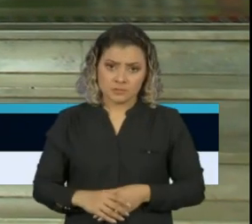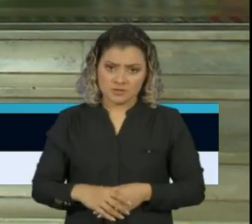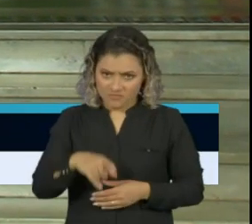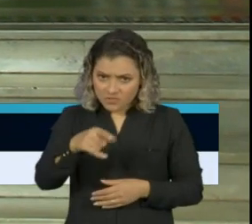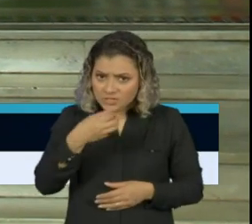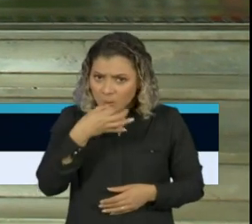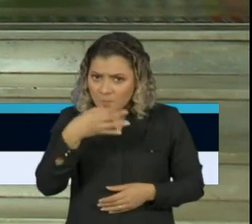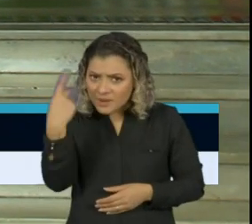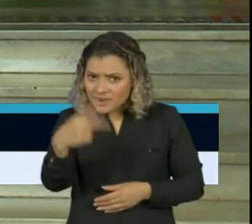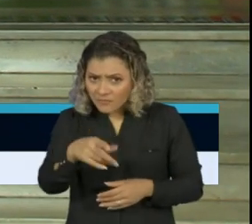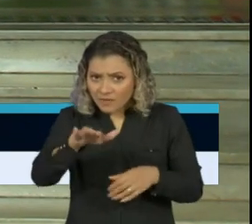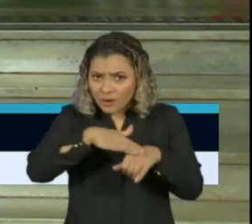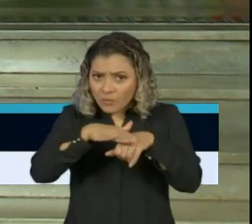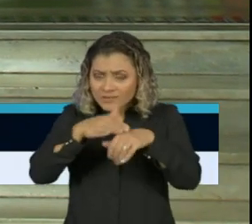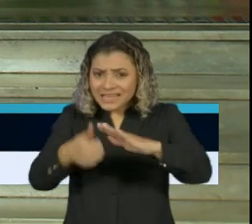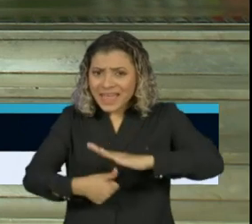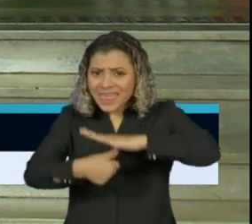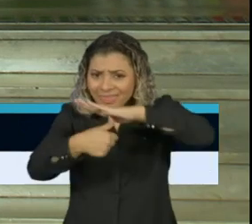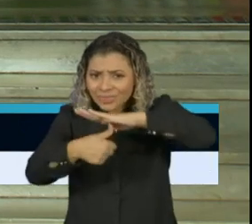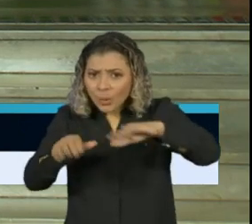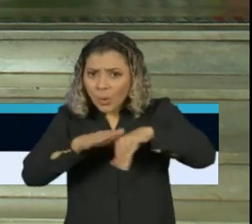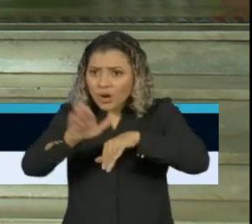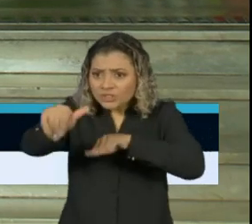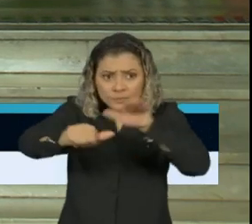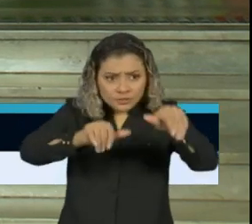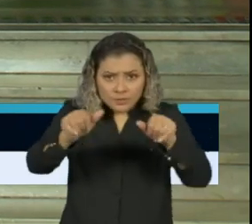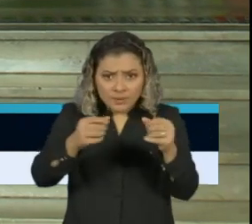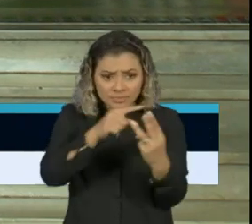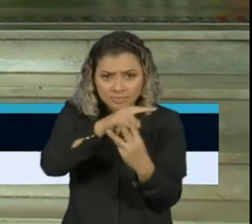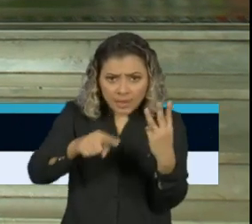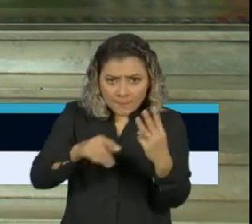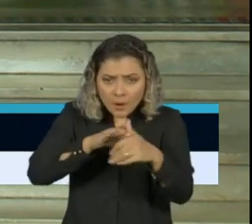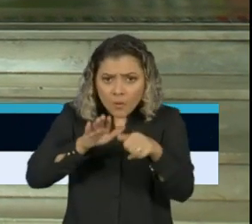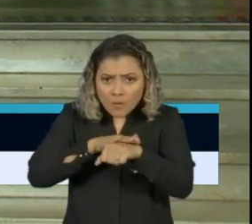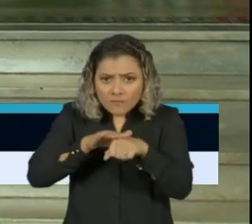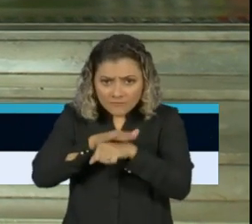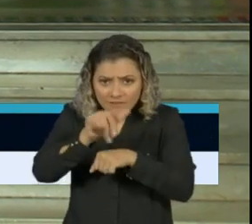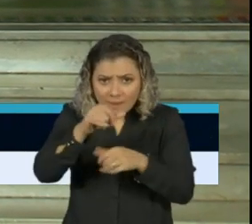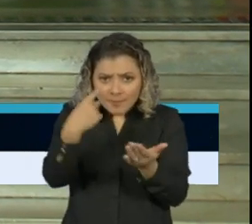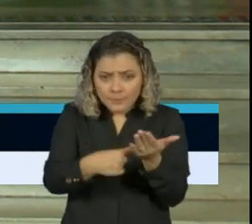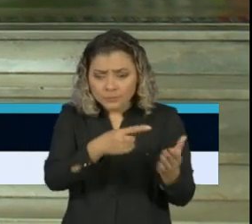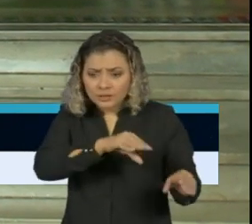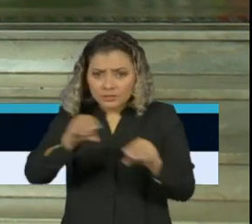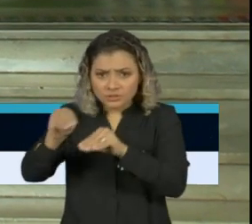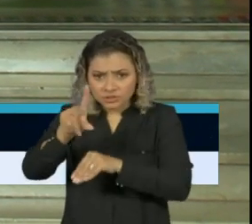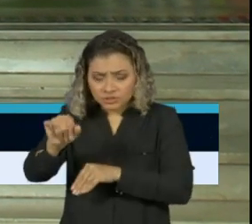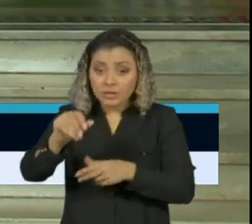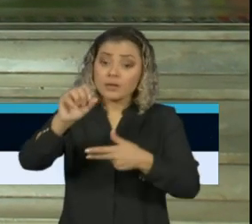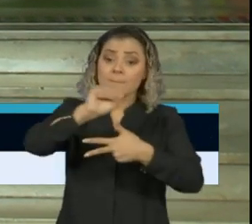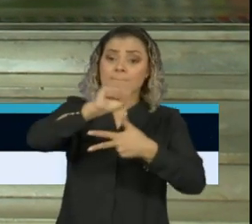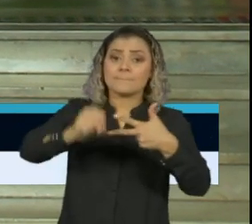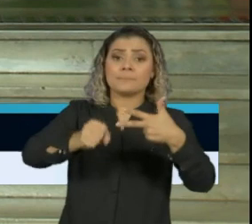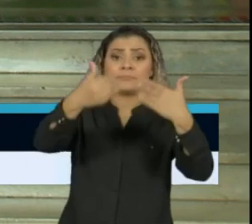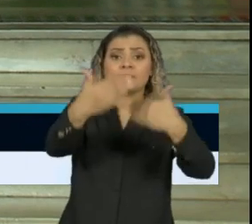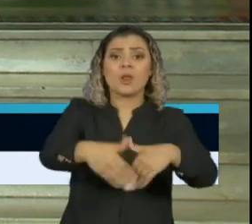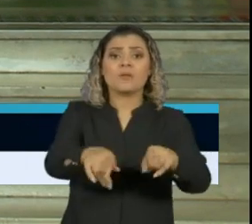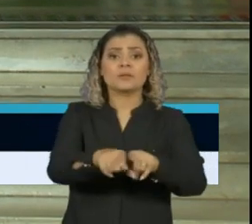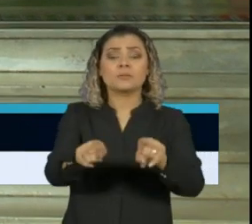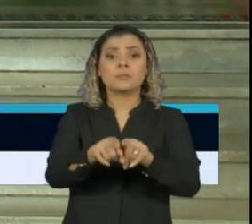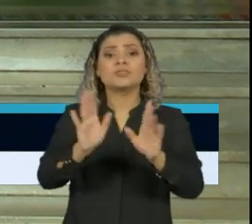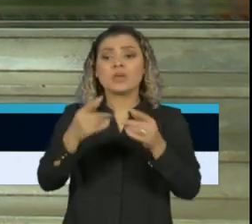avalia essa conversa com os reitores e, tendo em vista, né, que a manutenção da data para o Enem já foi questionada aí